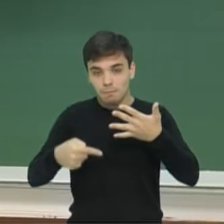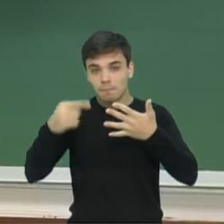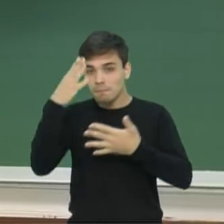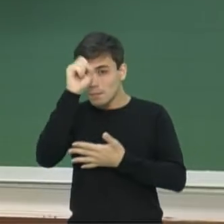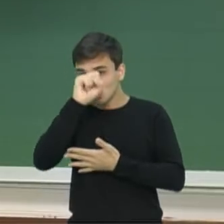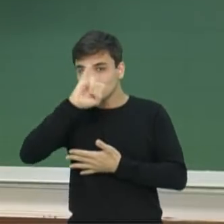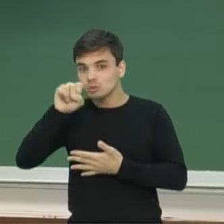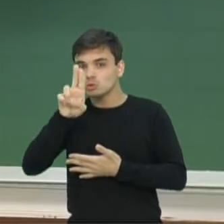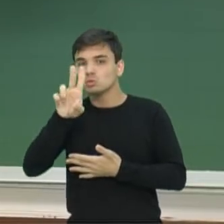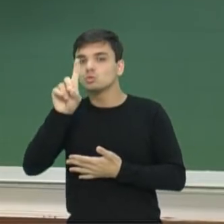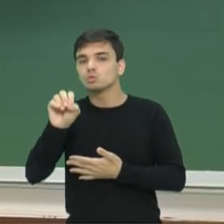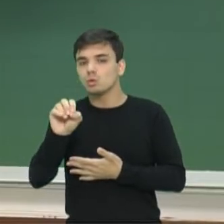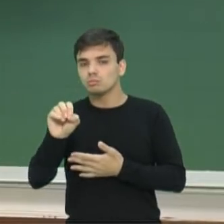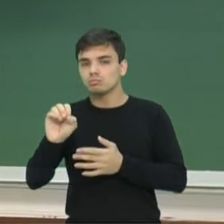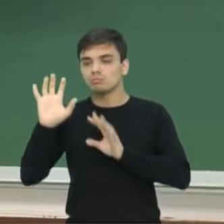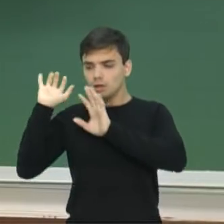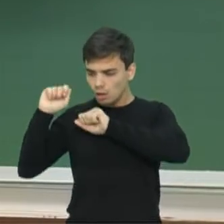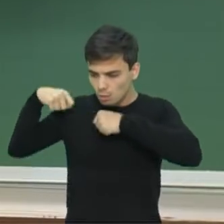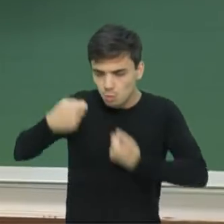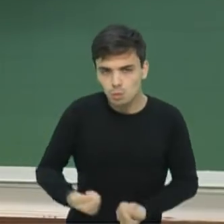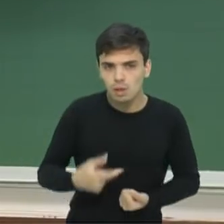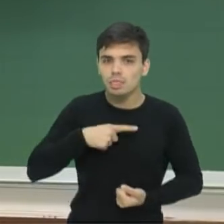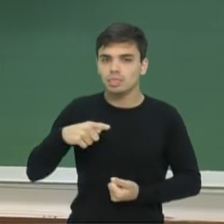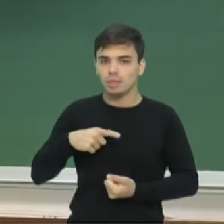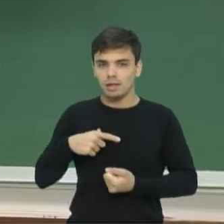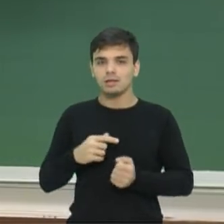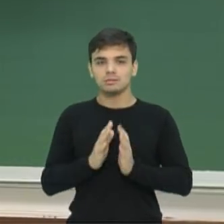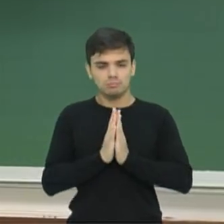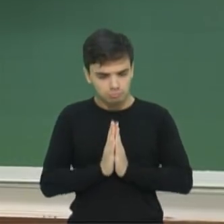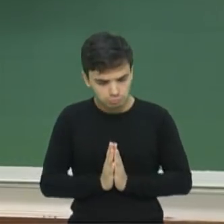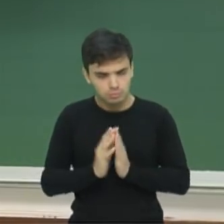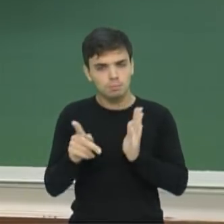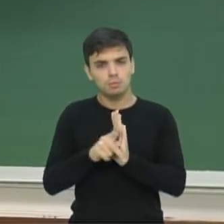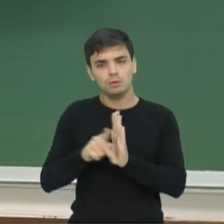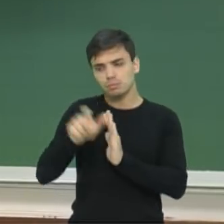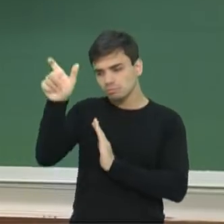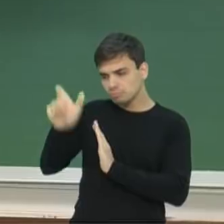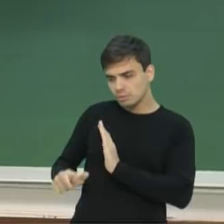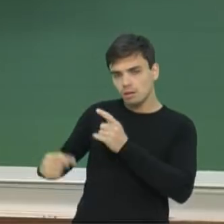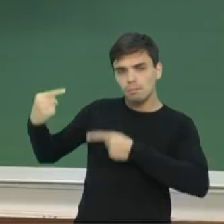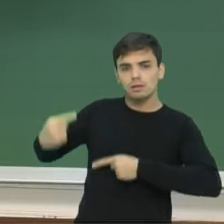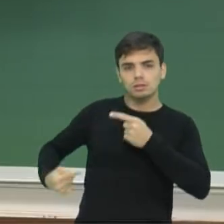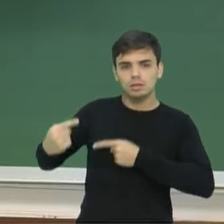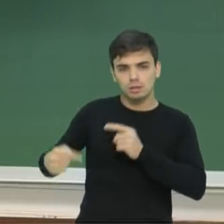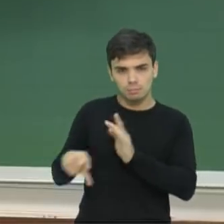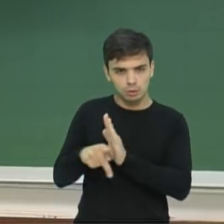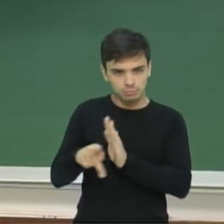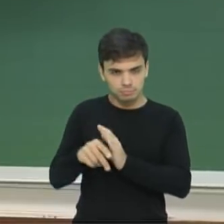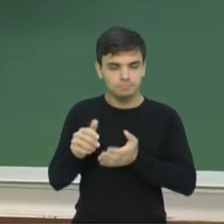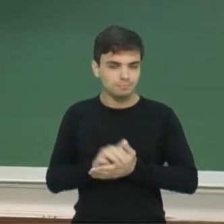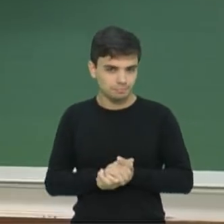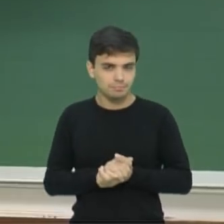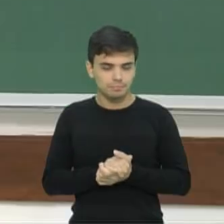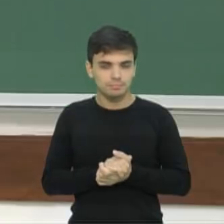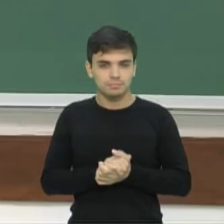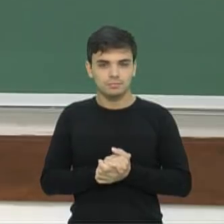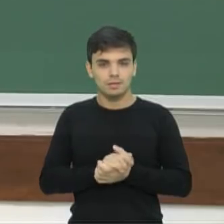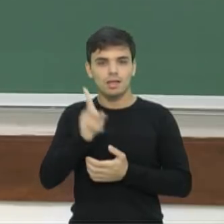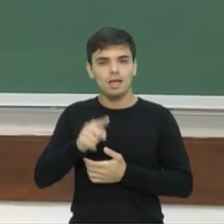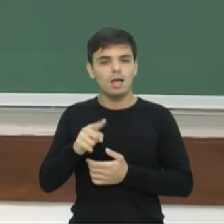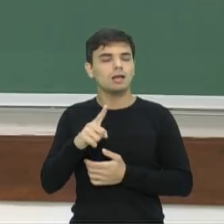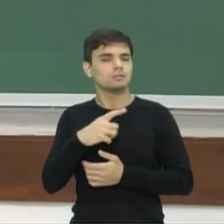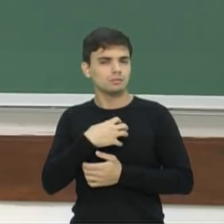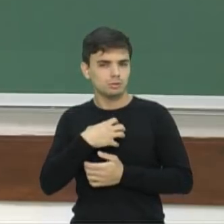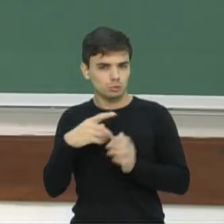antes do início do judô, há essa saudação entre os praticantes, entre os lutadores da modalidade. Então esse é um gesto